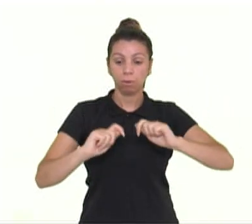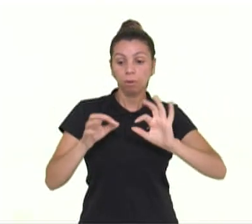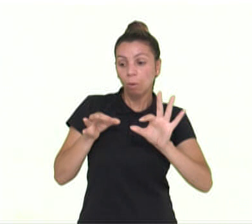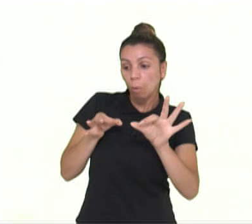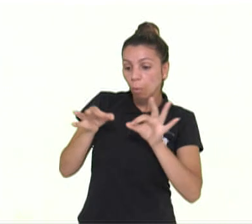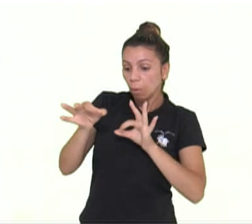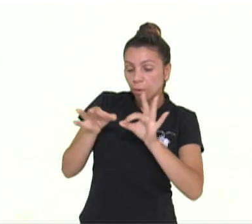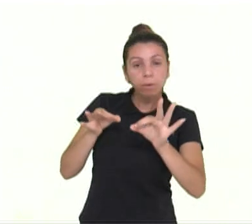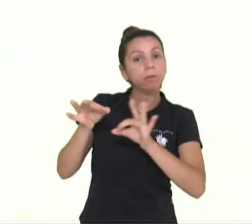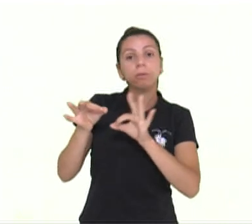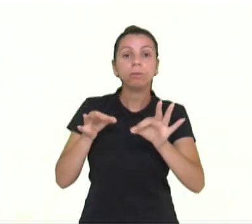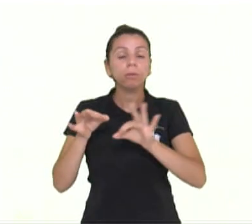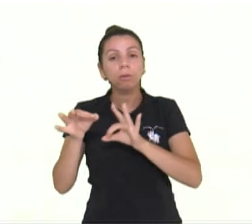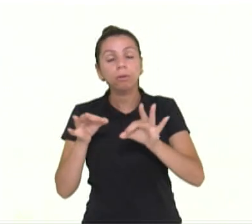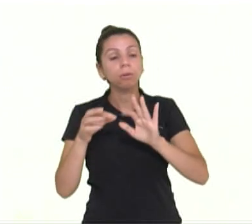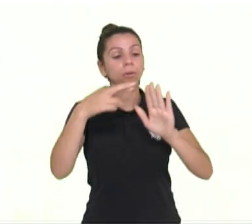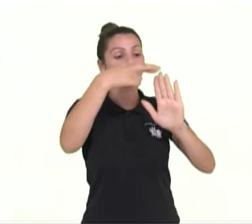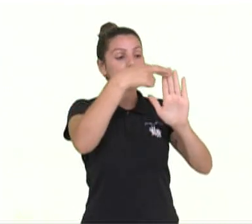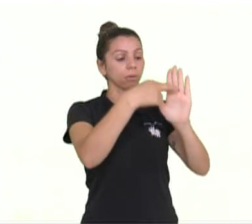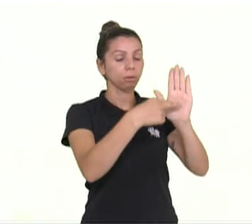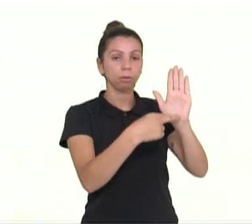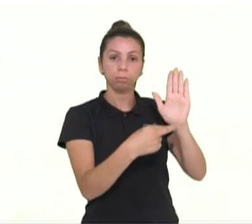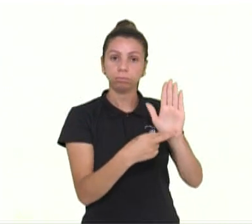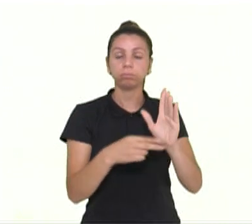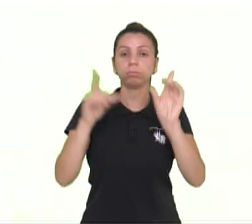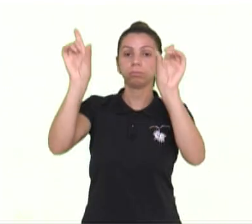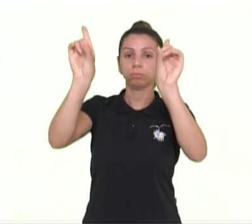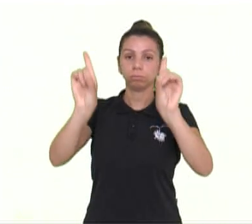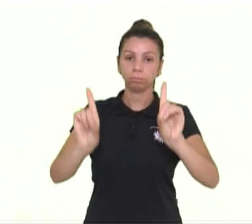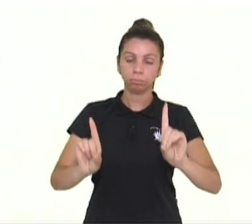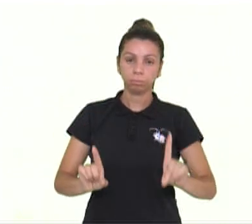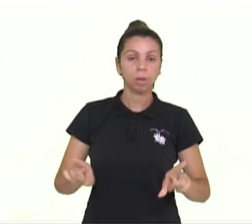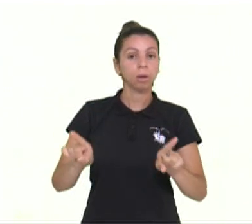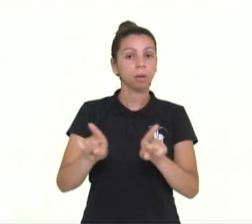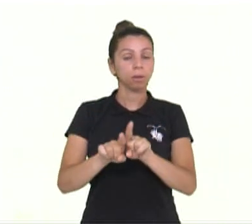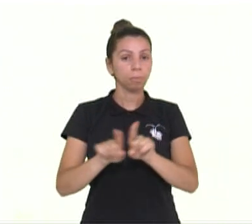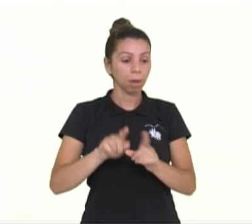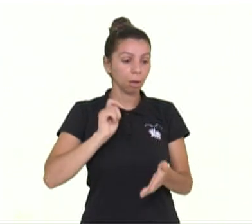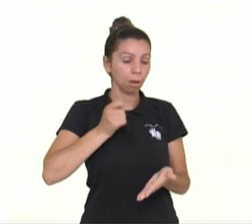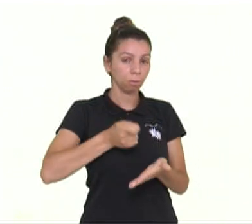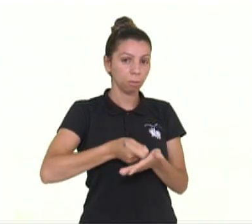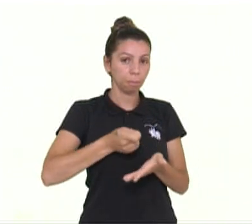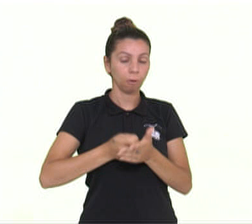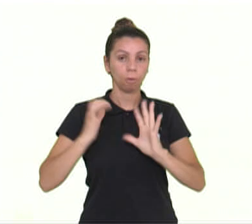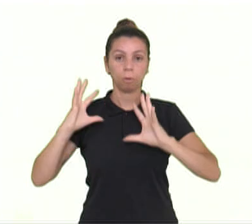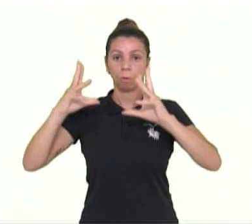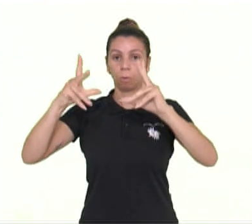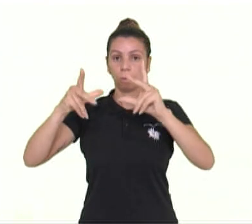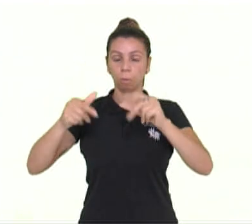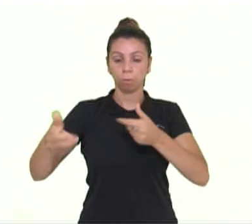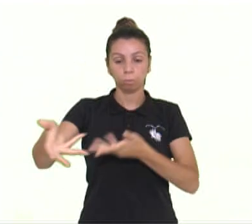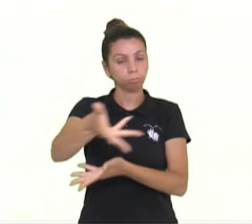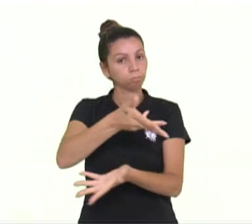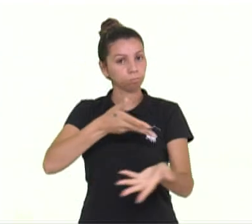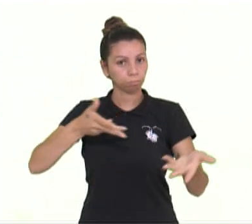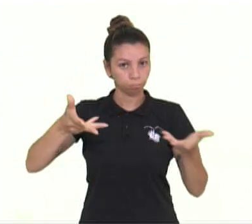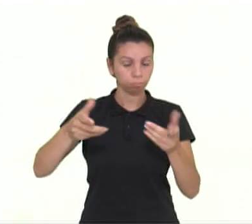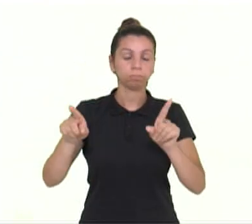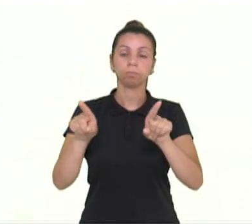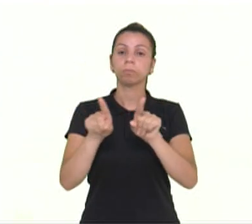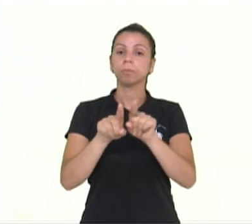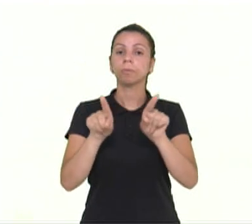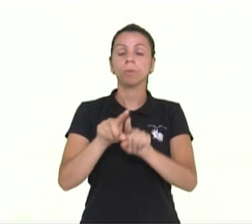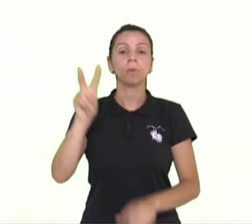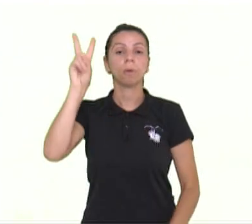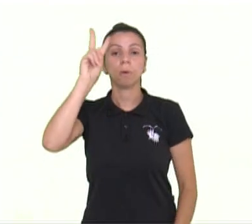seus procedimentos, regras, direitos e deveres de todos que participam dela. Lembre-se, a